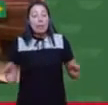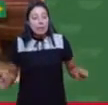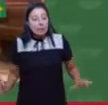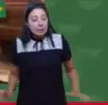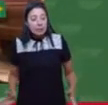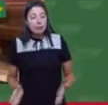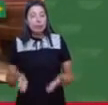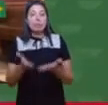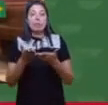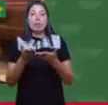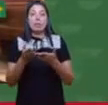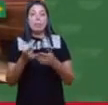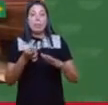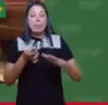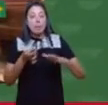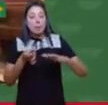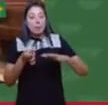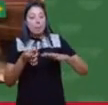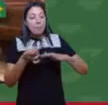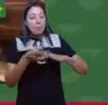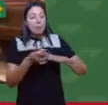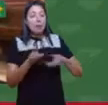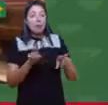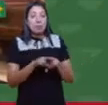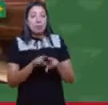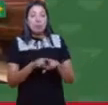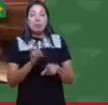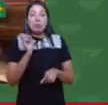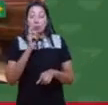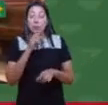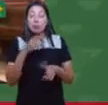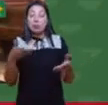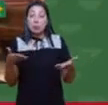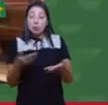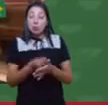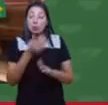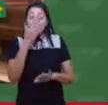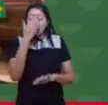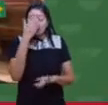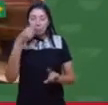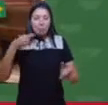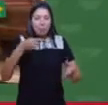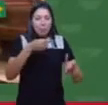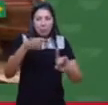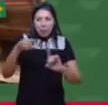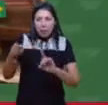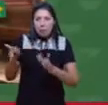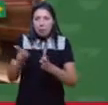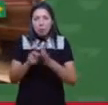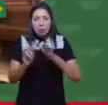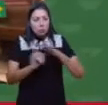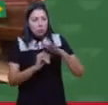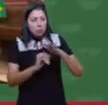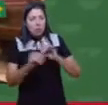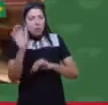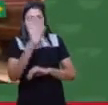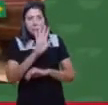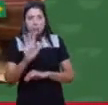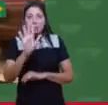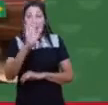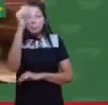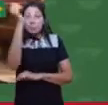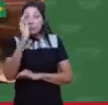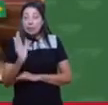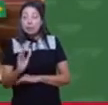incentivar fake news e mentiras, e agora agredindo as instituições brasileiras,